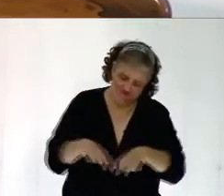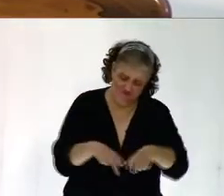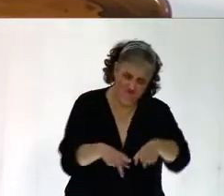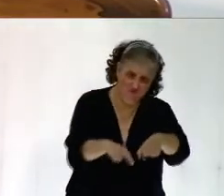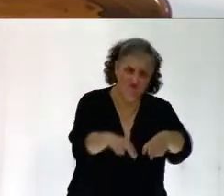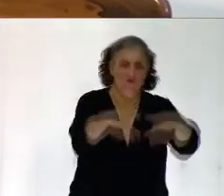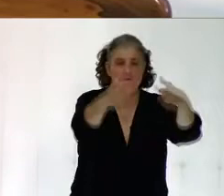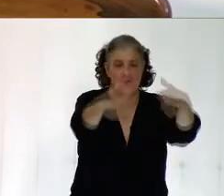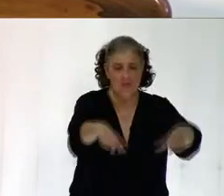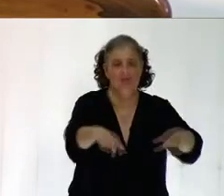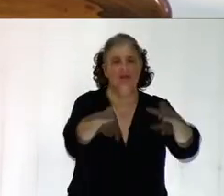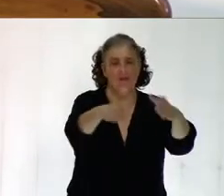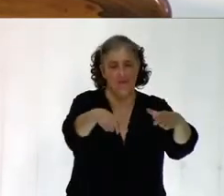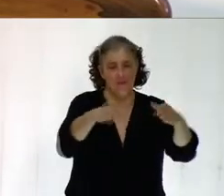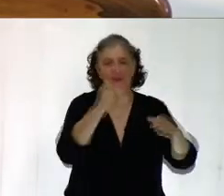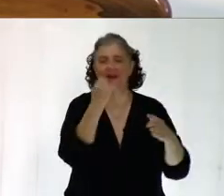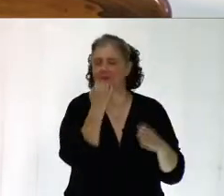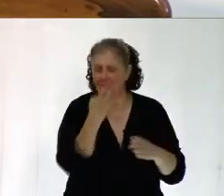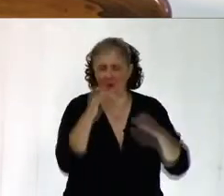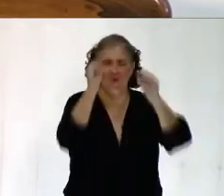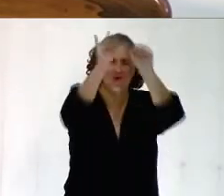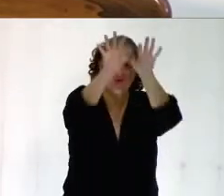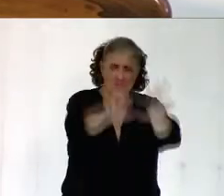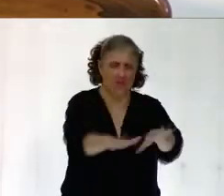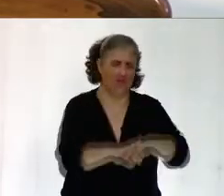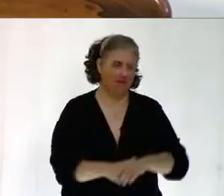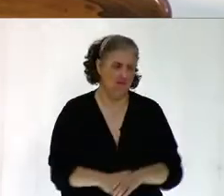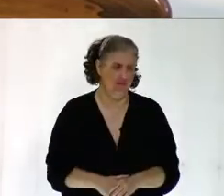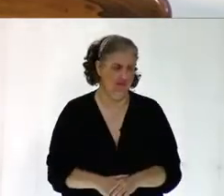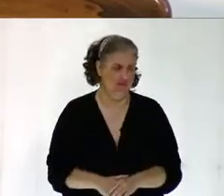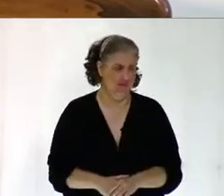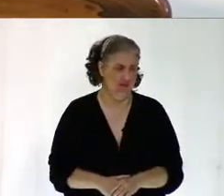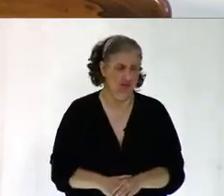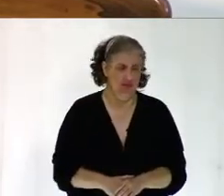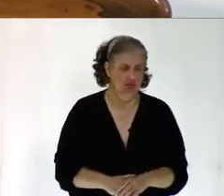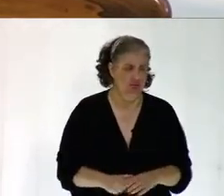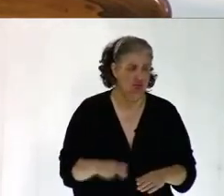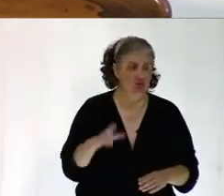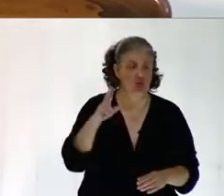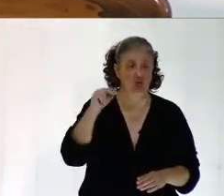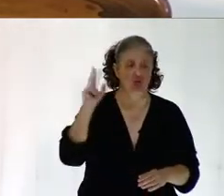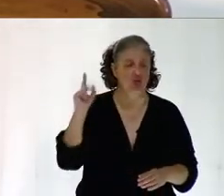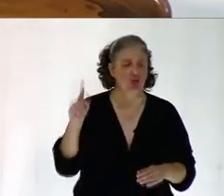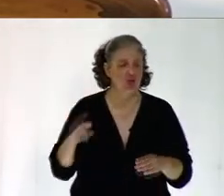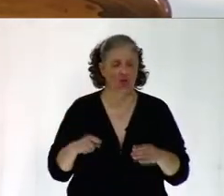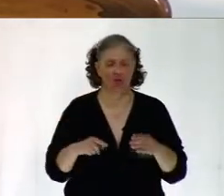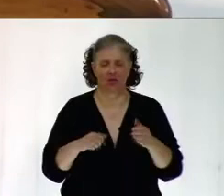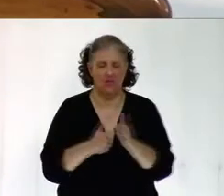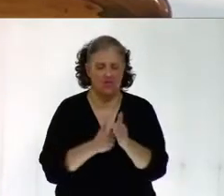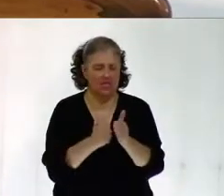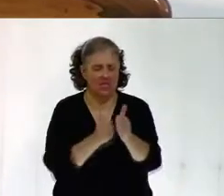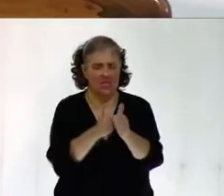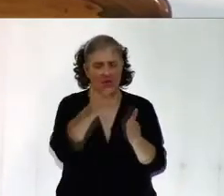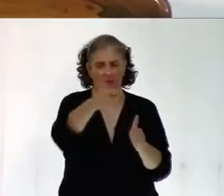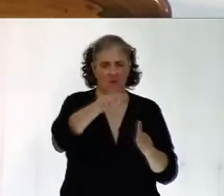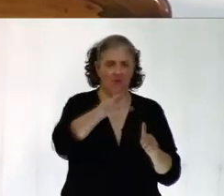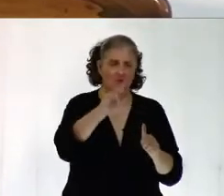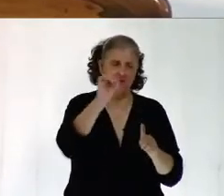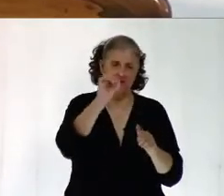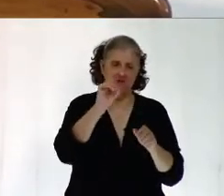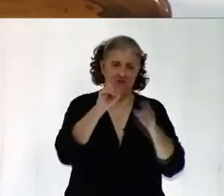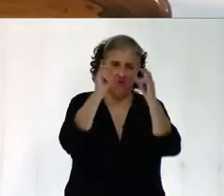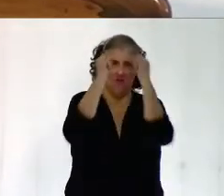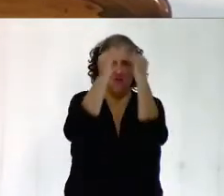jurarás não seguir as outros deuses você é tão importante nenhum dos